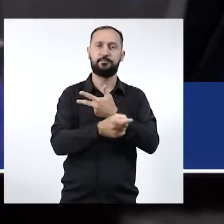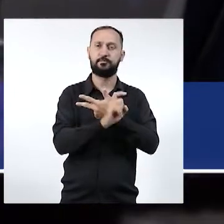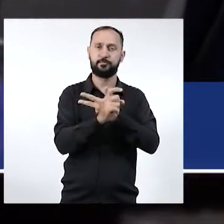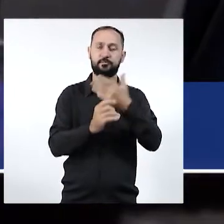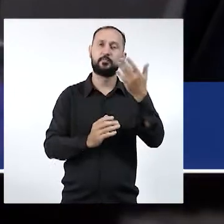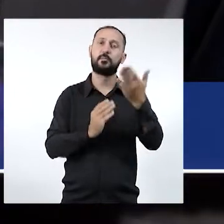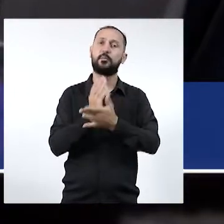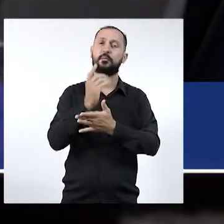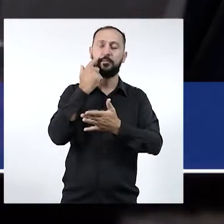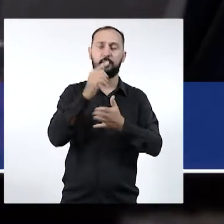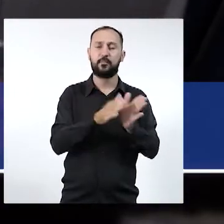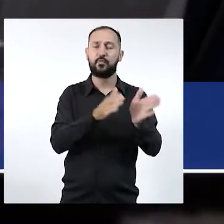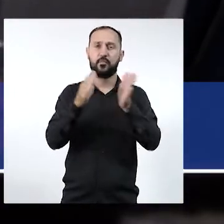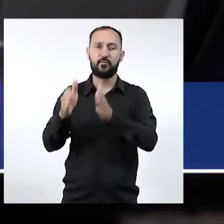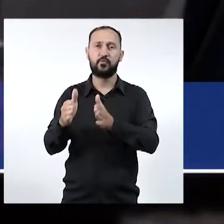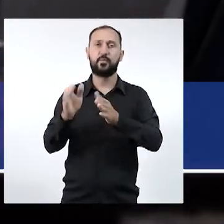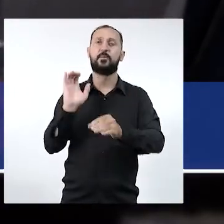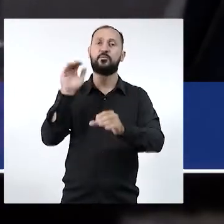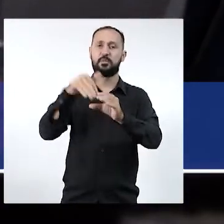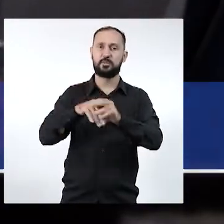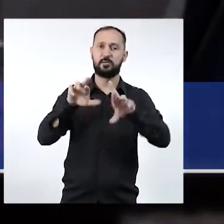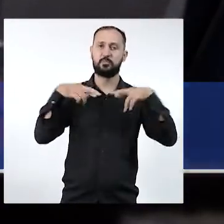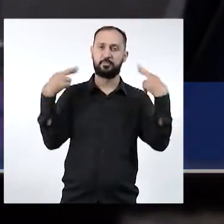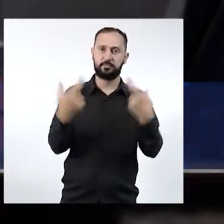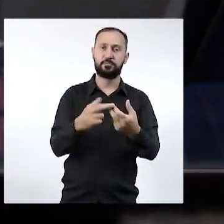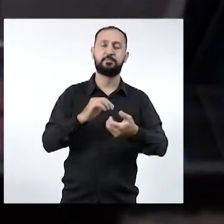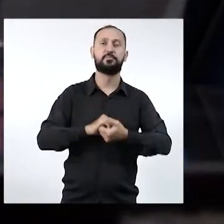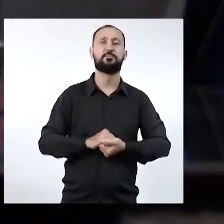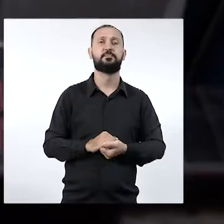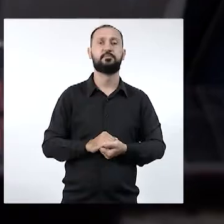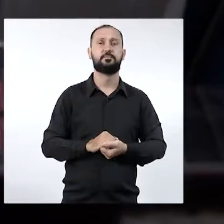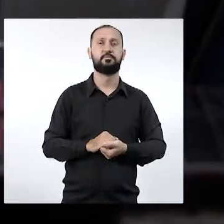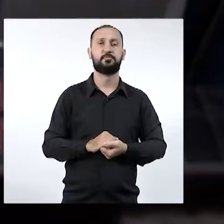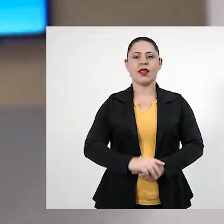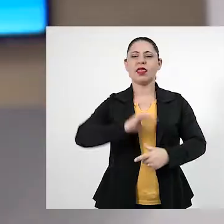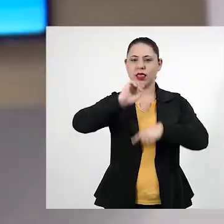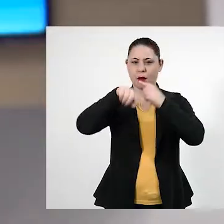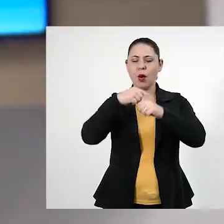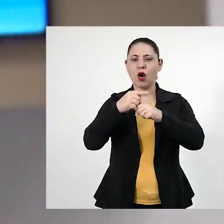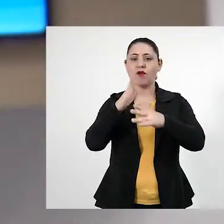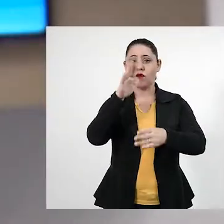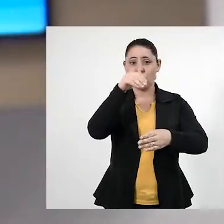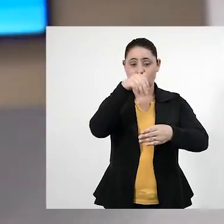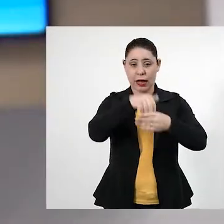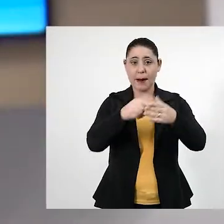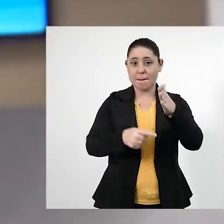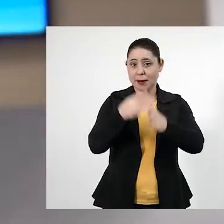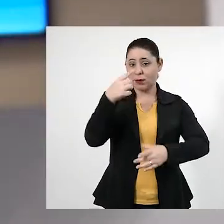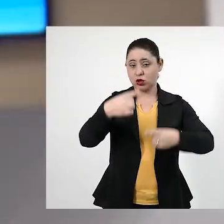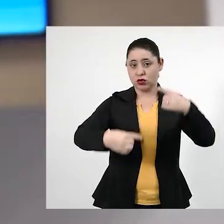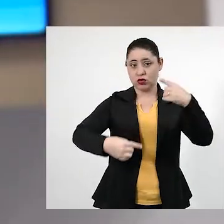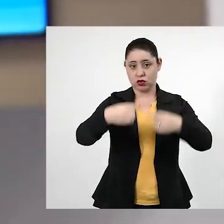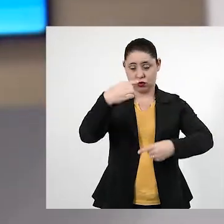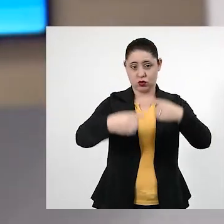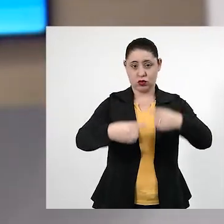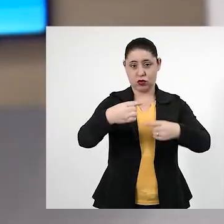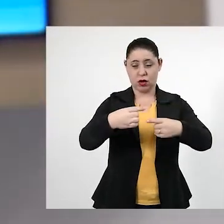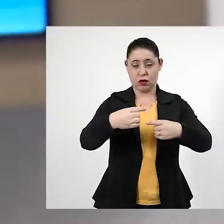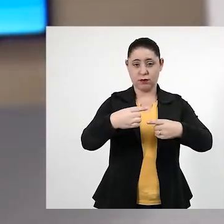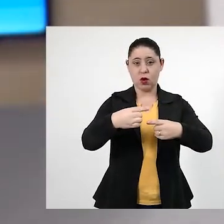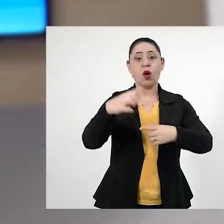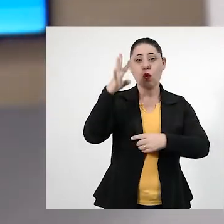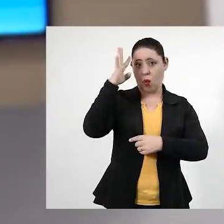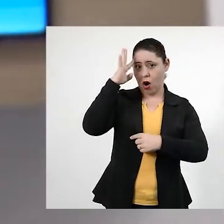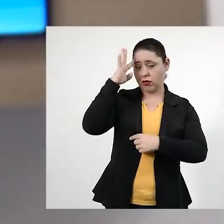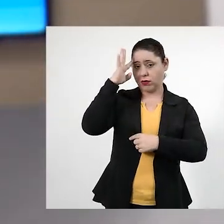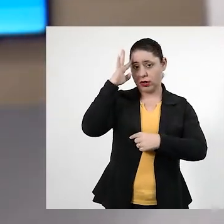O projeto do Executivo foi aprovado e seguiu para votação em plenário. Após ser votada ainda em primeira discussão,